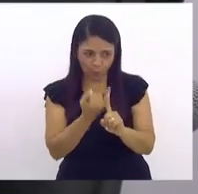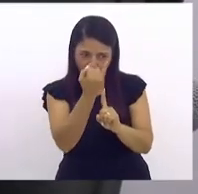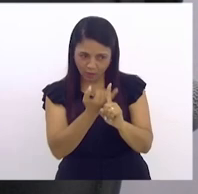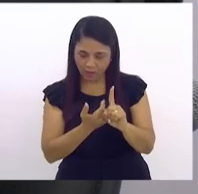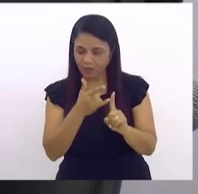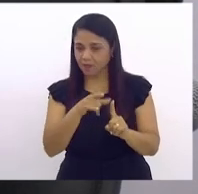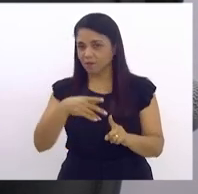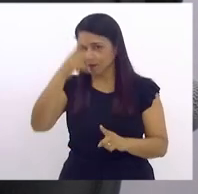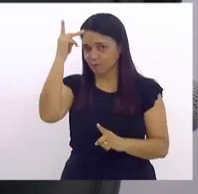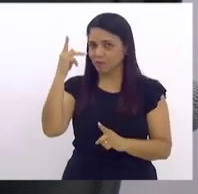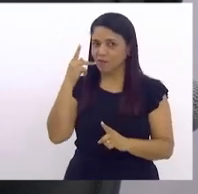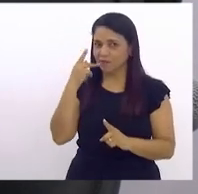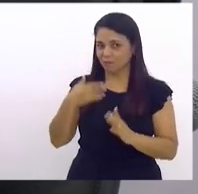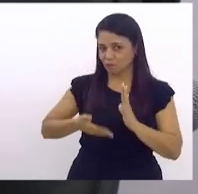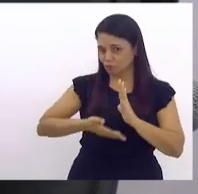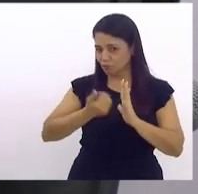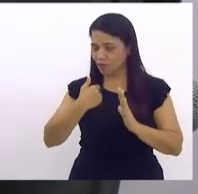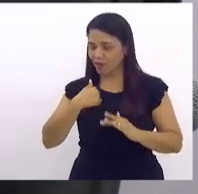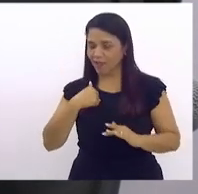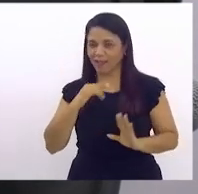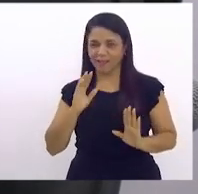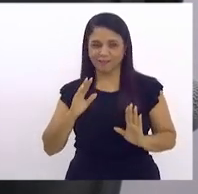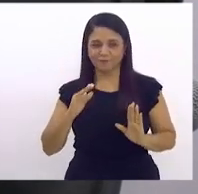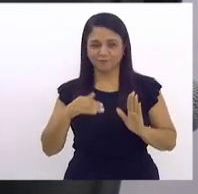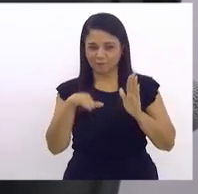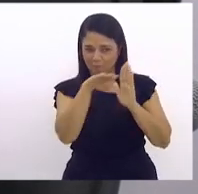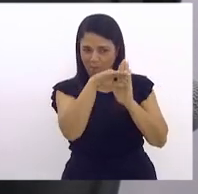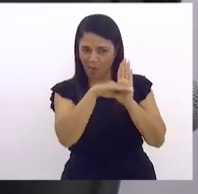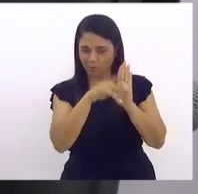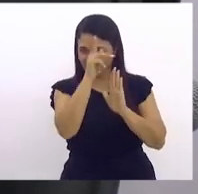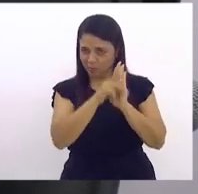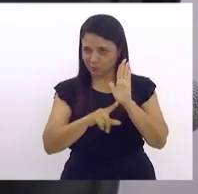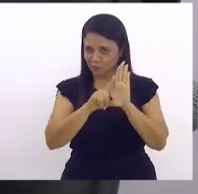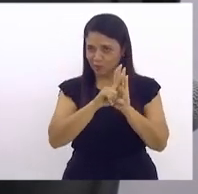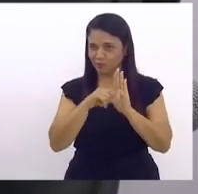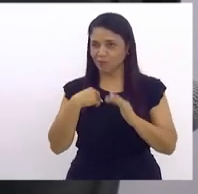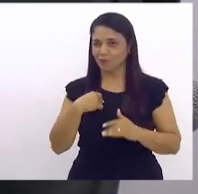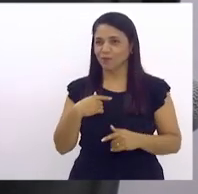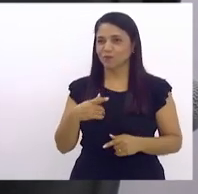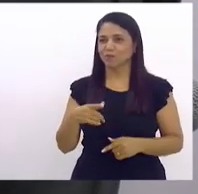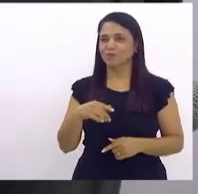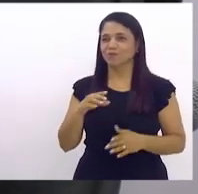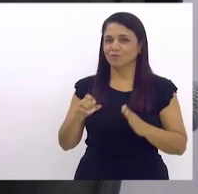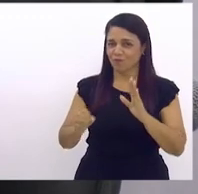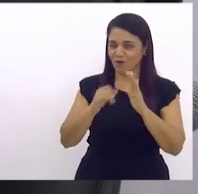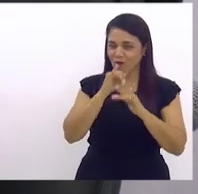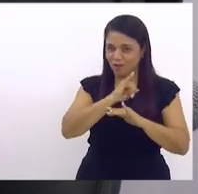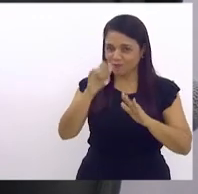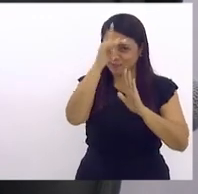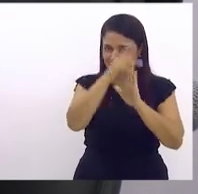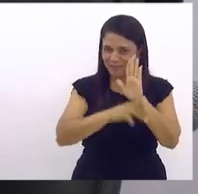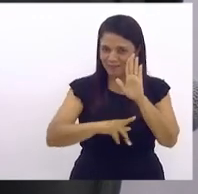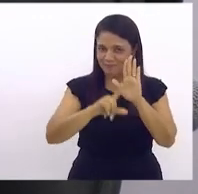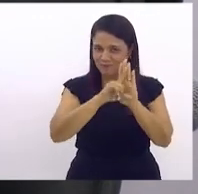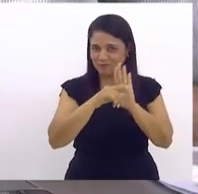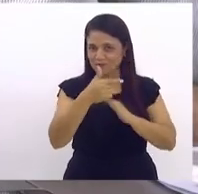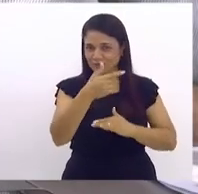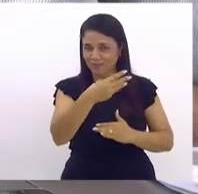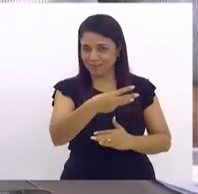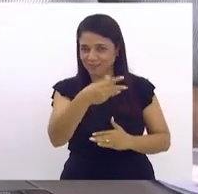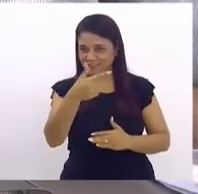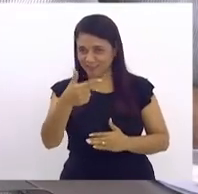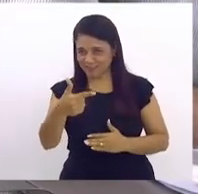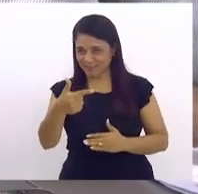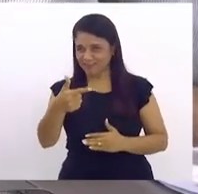tirei de pauta rápido, mas a Vossa Excelência foi mais rápido no gatilho ainda. Então vou anunciar o projeto 32 logo antes do bullying continuar. Contra